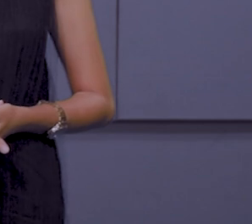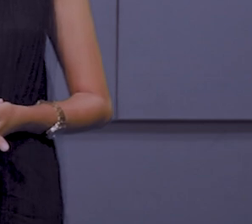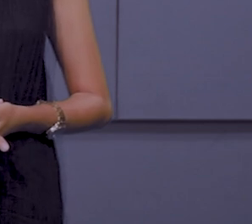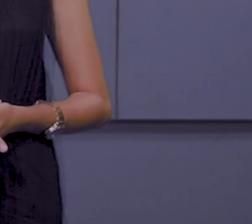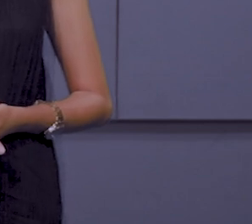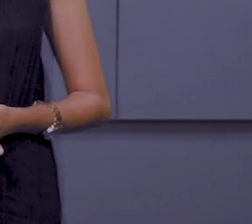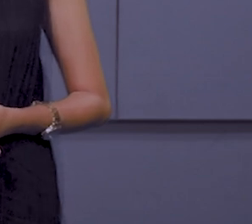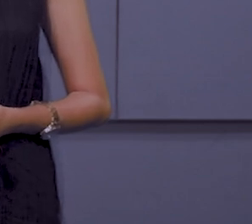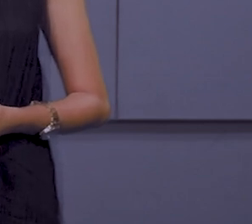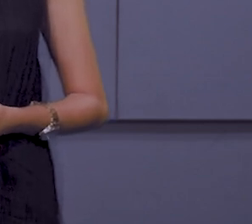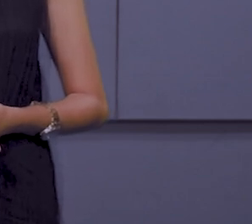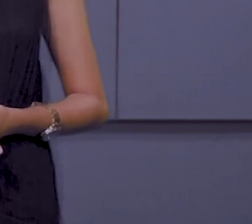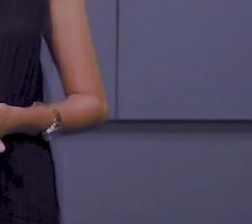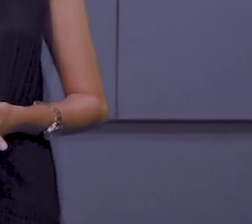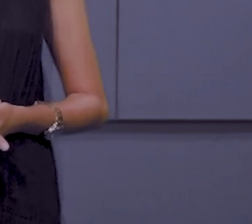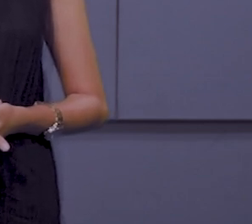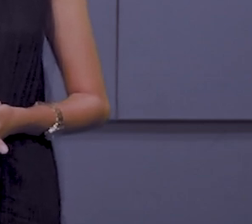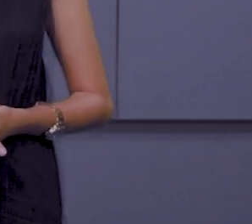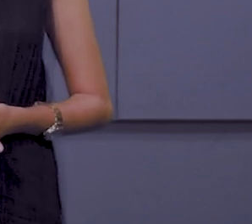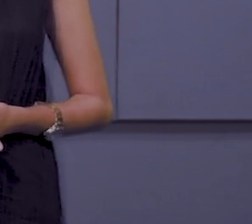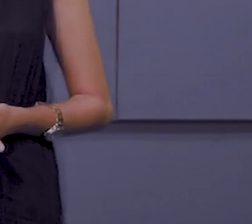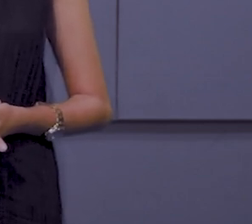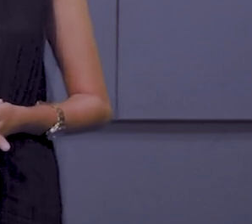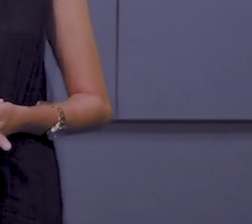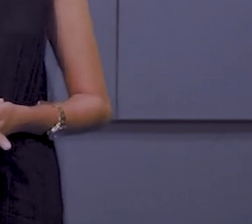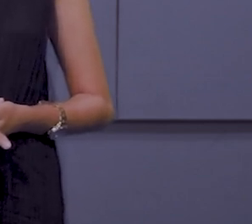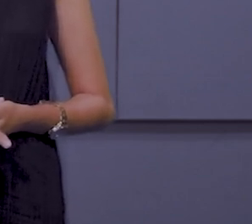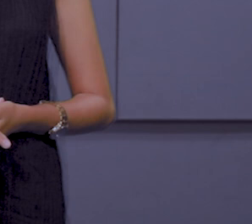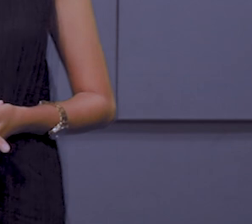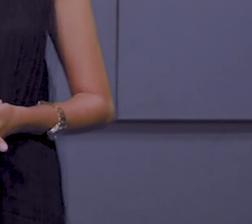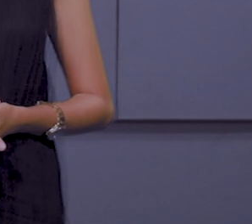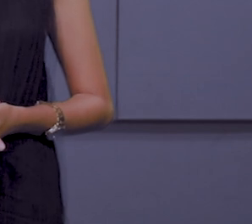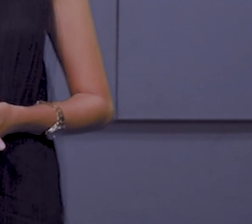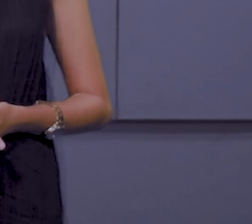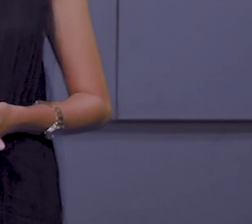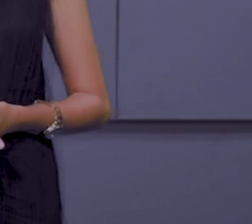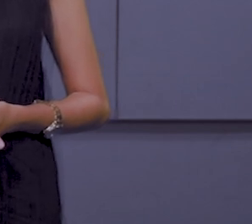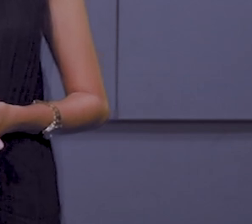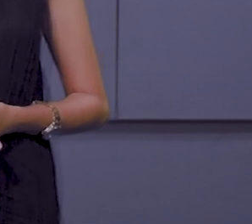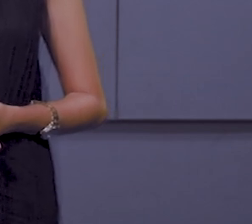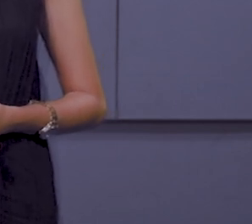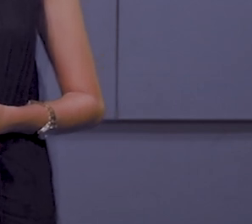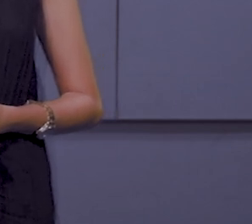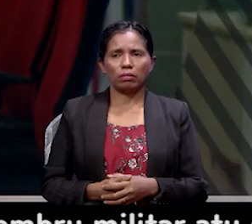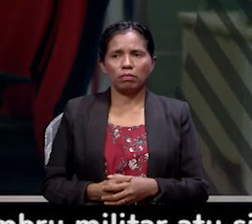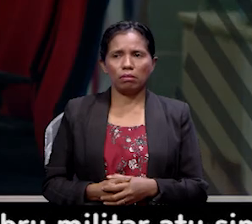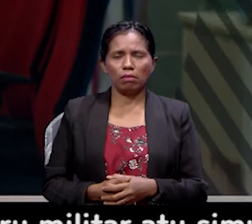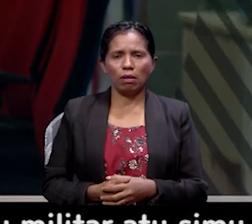Kita harus subscribe, nuhanya butang notifikasi, atau nuhnya kita boleh sila lebih lakon informasi pun usi ami.